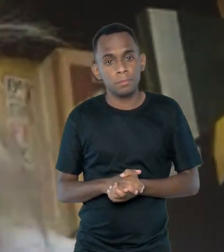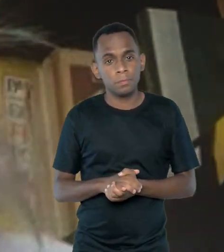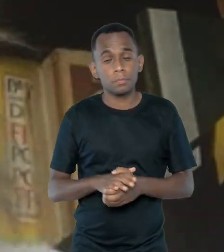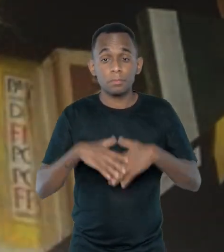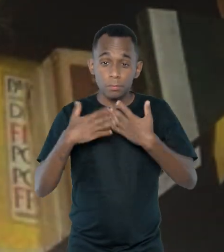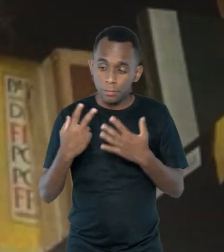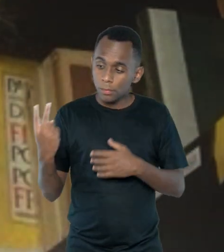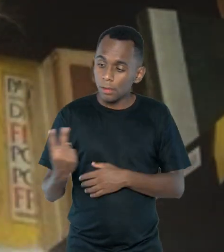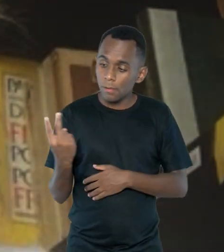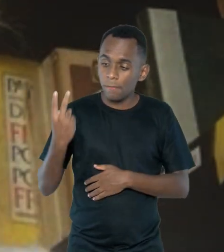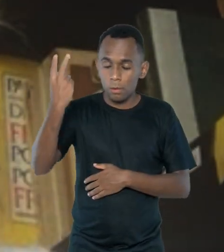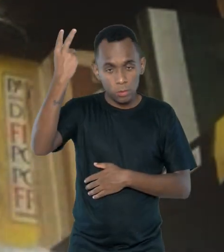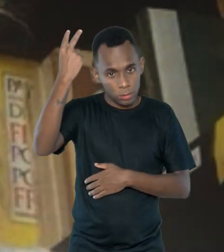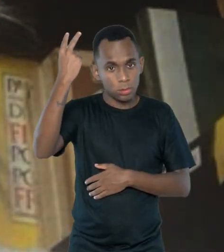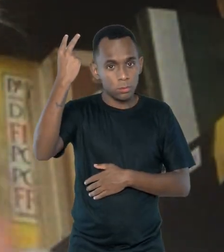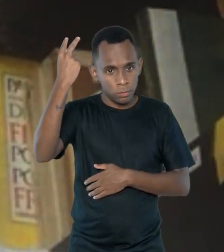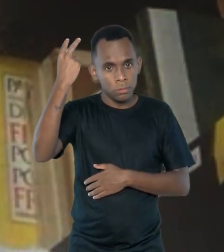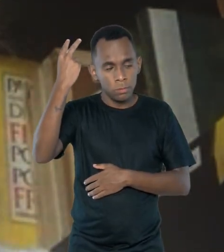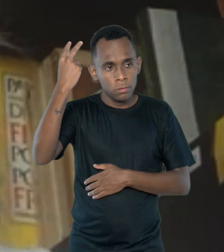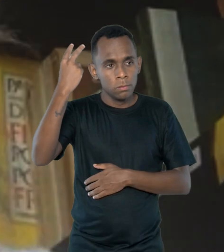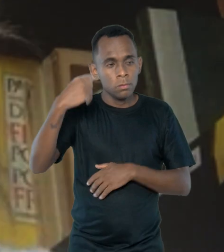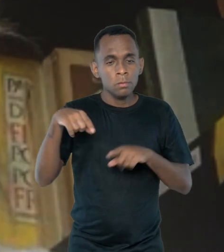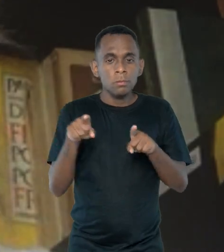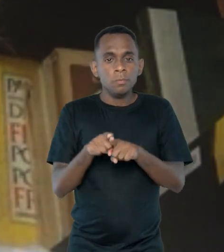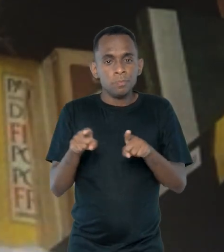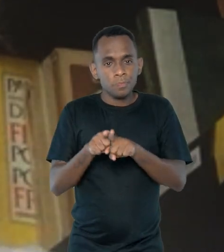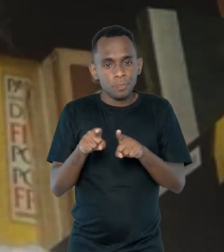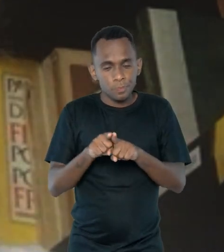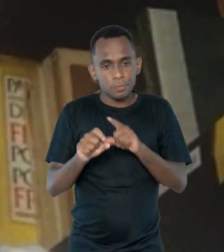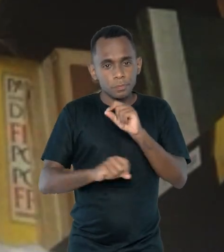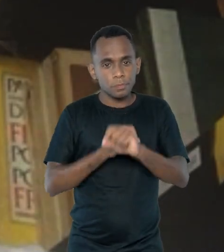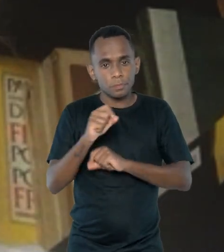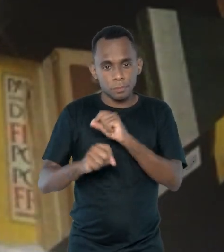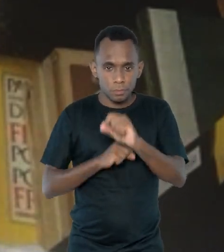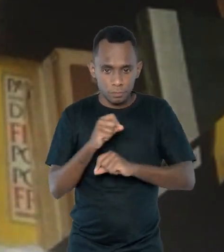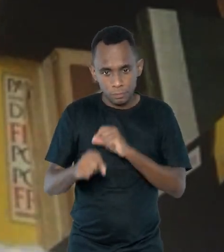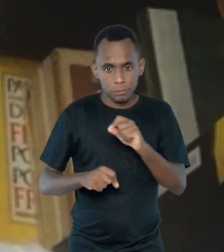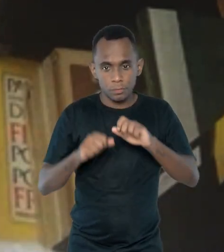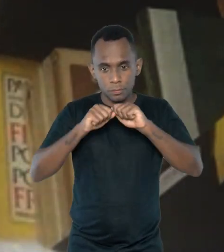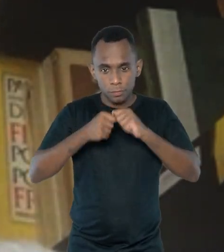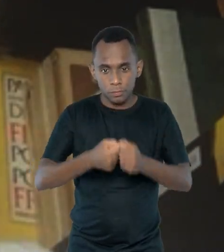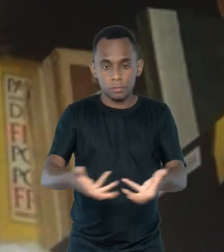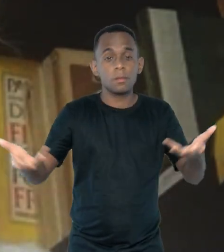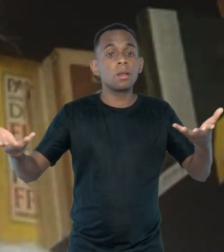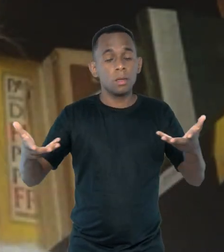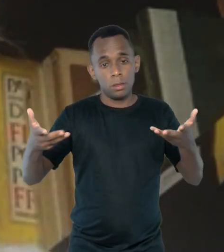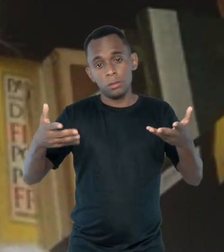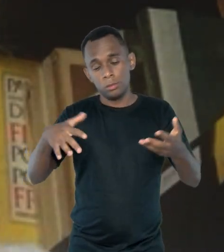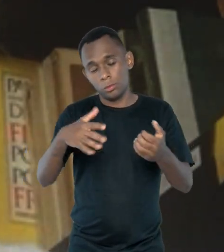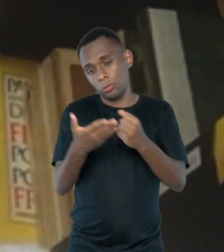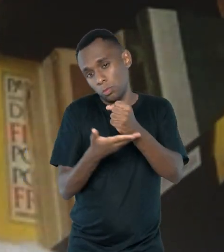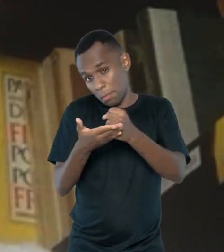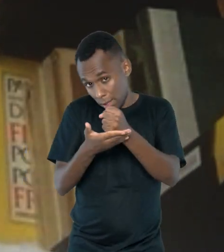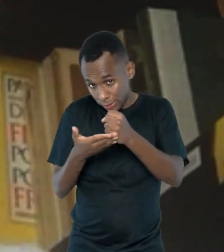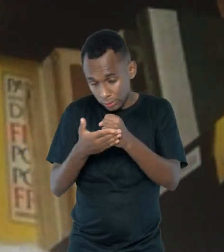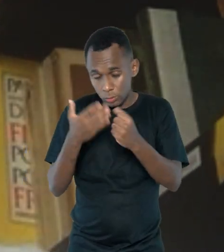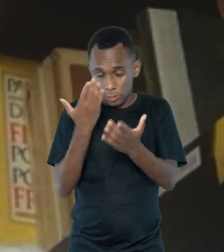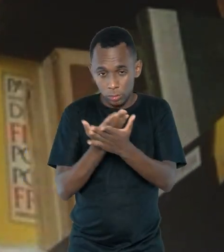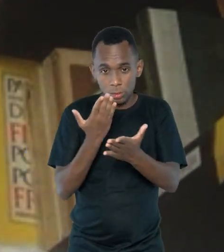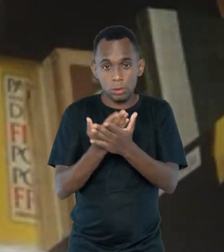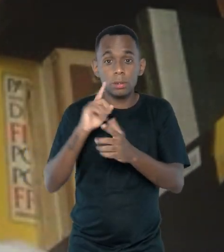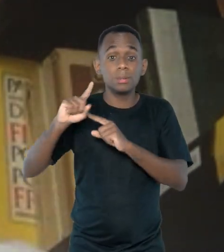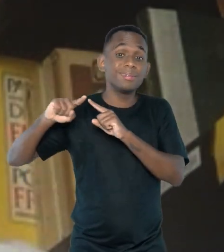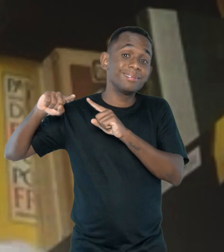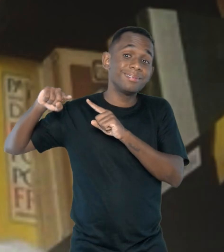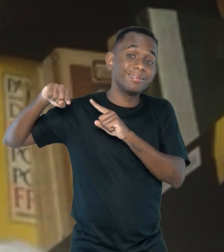a valorização e a universalização da escola, do ensino básico, aconteceu depois